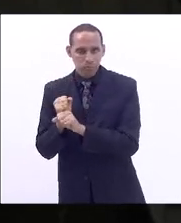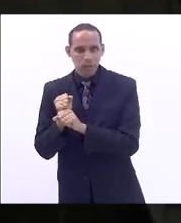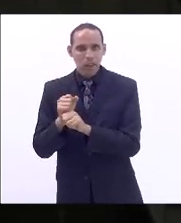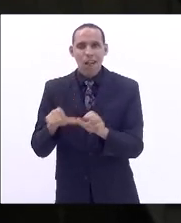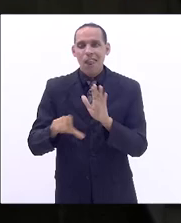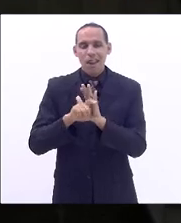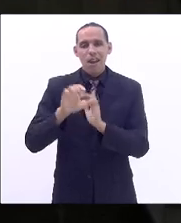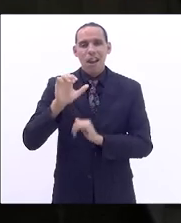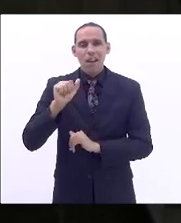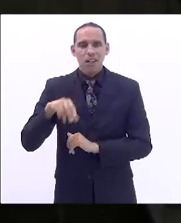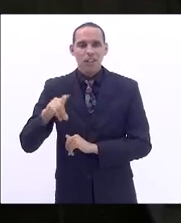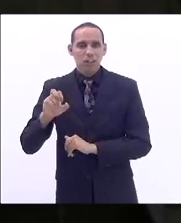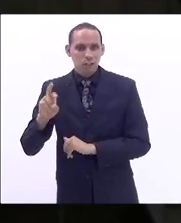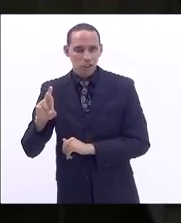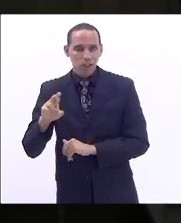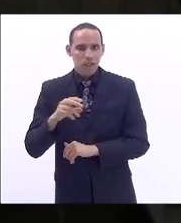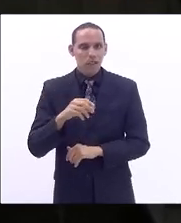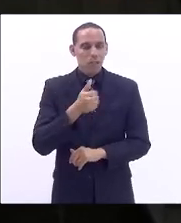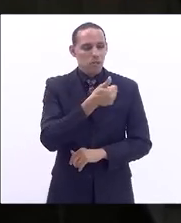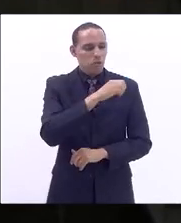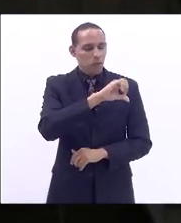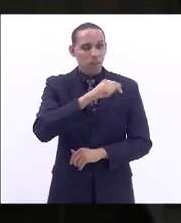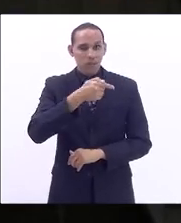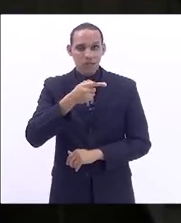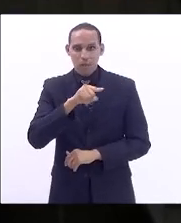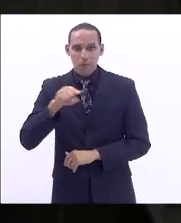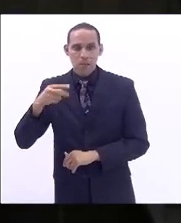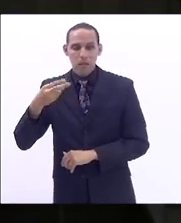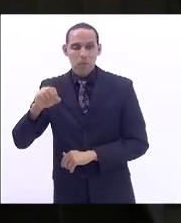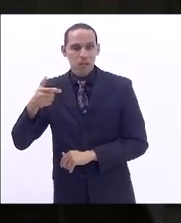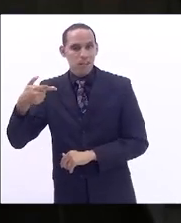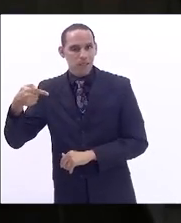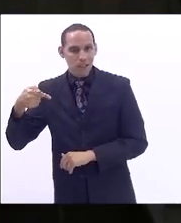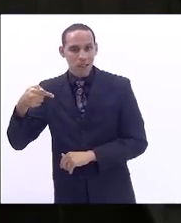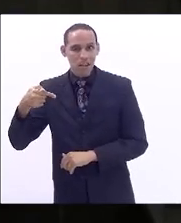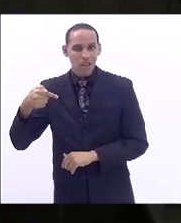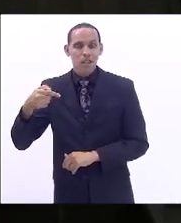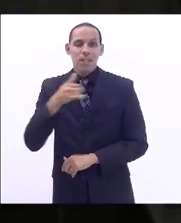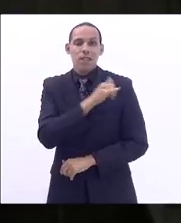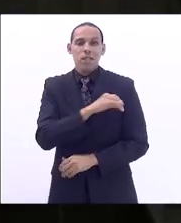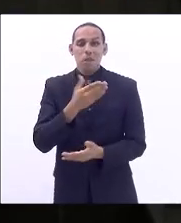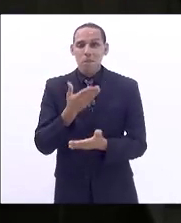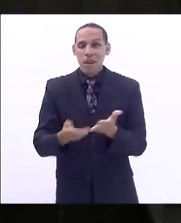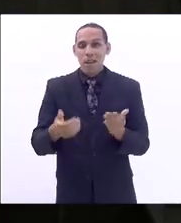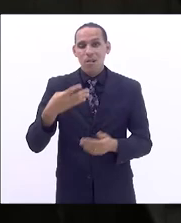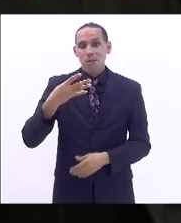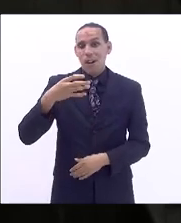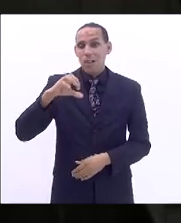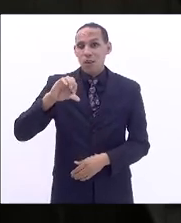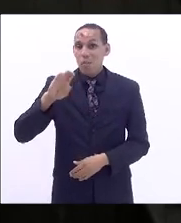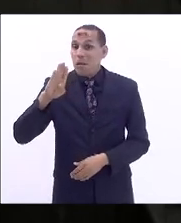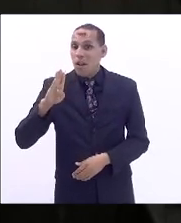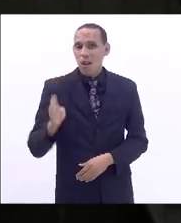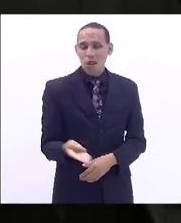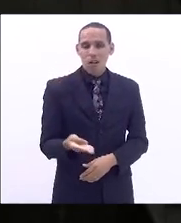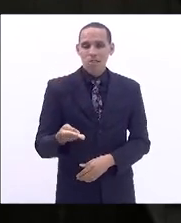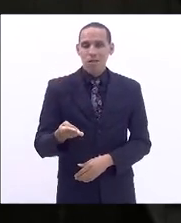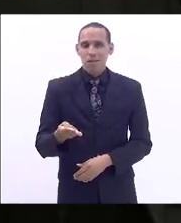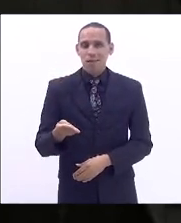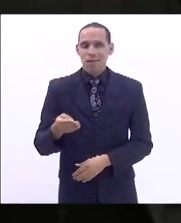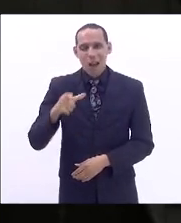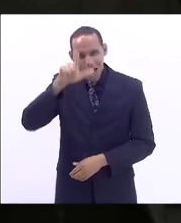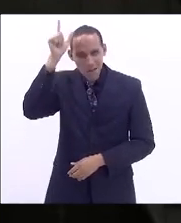lei kandir entre 97/2017 remontava 49 bilhões de reais 2017 os Paulo falou que de 50